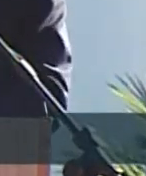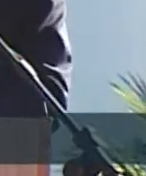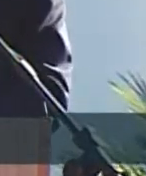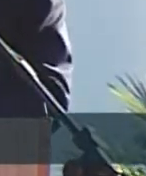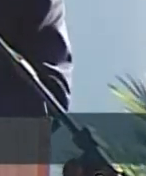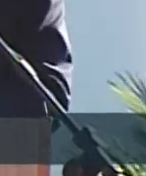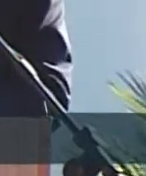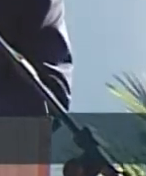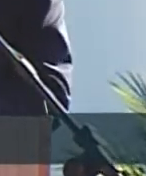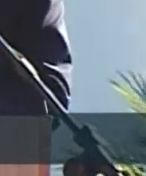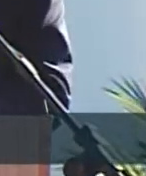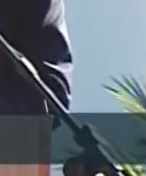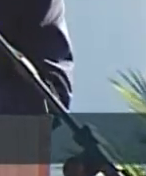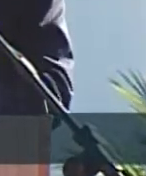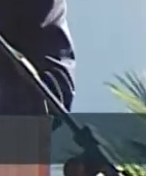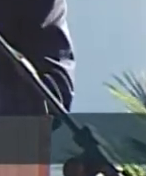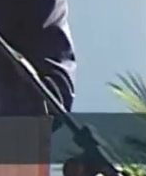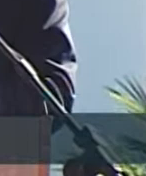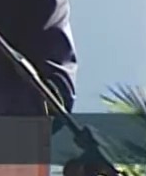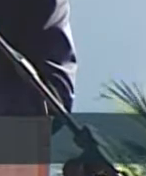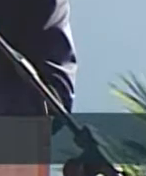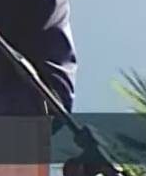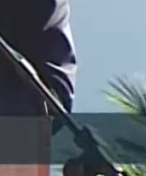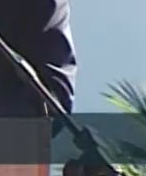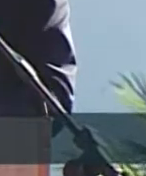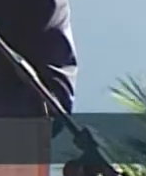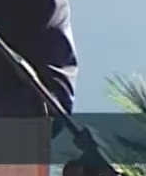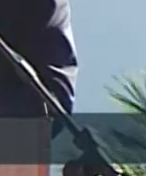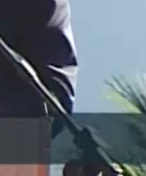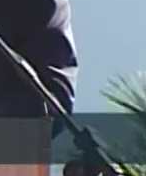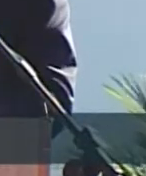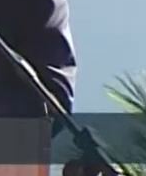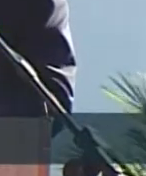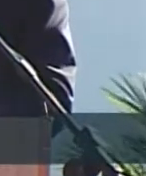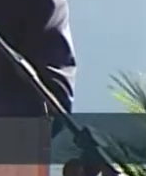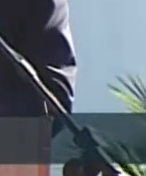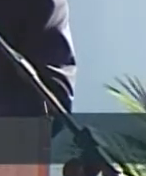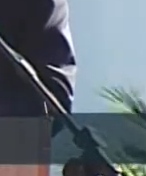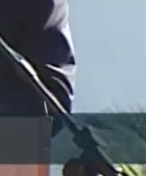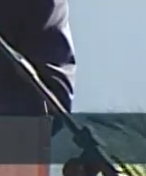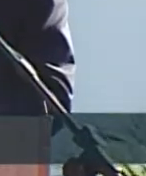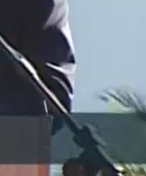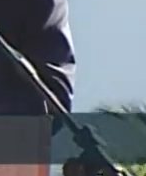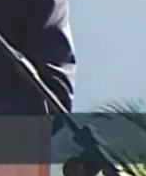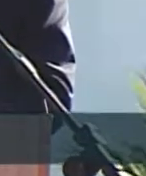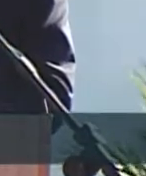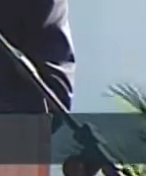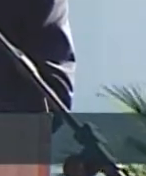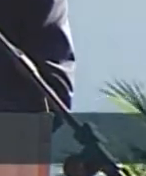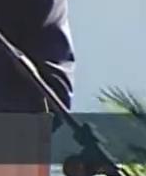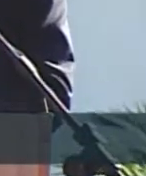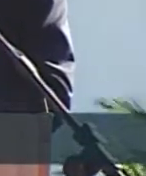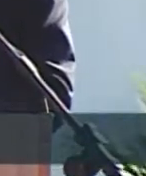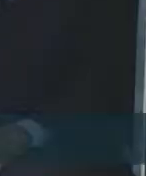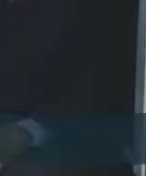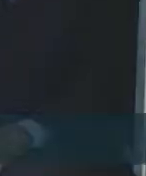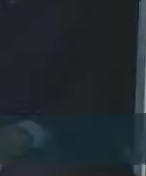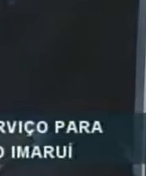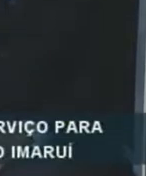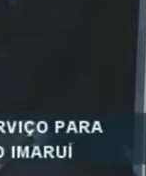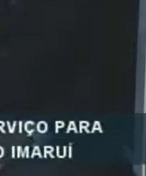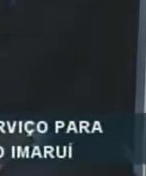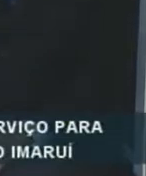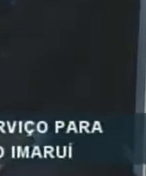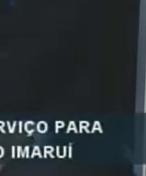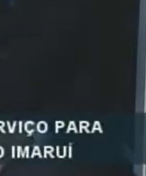1964. Anita entregou a vida por esse ideal. Nesse interim, me permita dizer a Vossa Excelência que é a